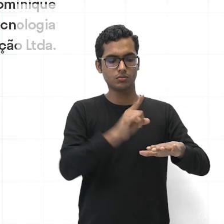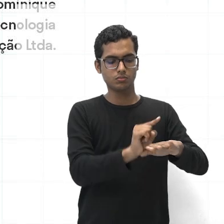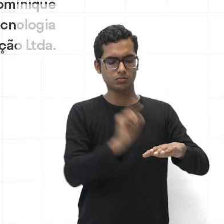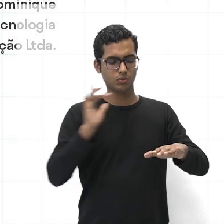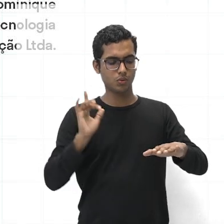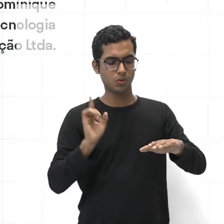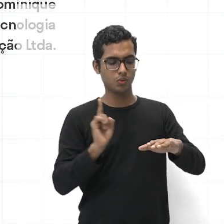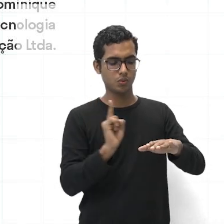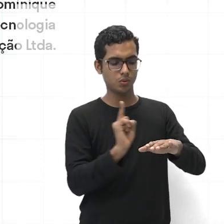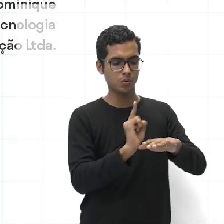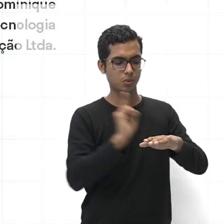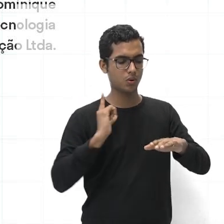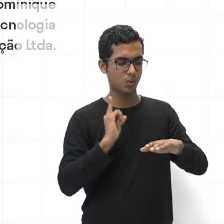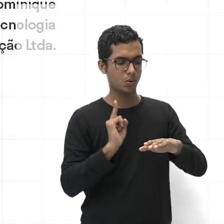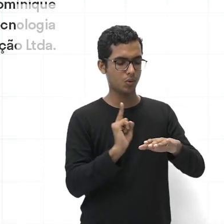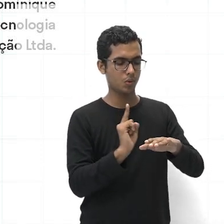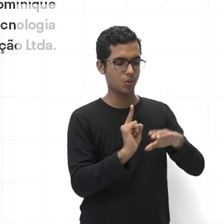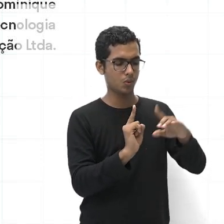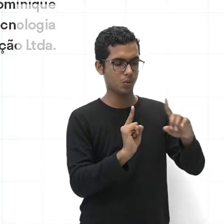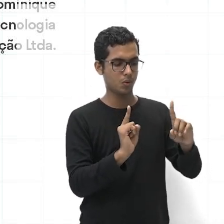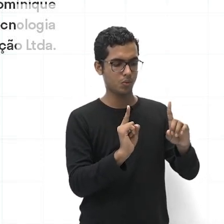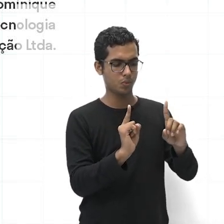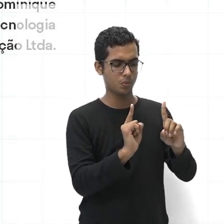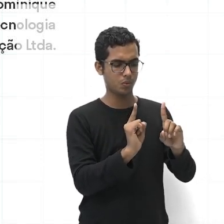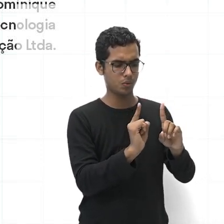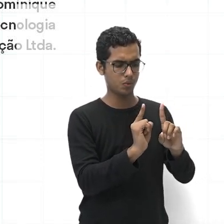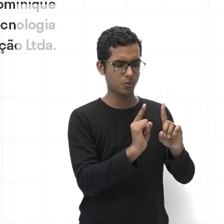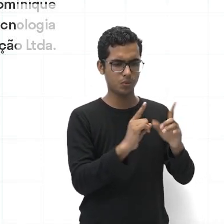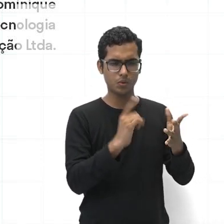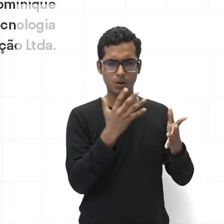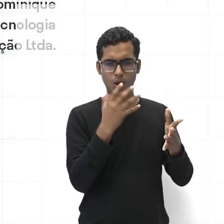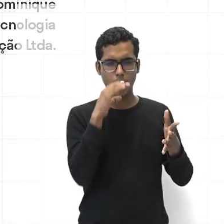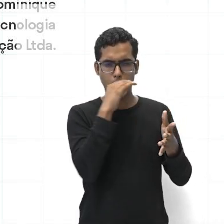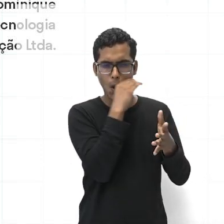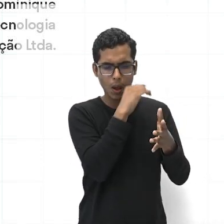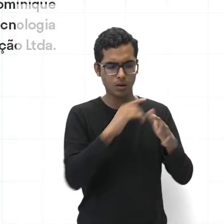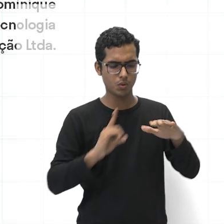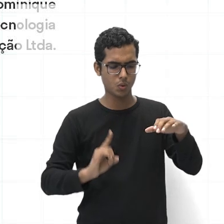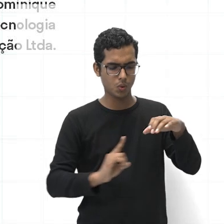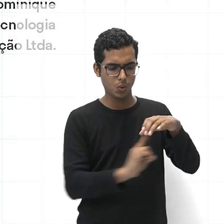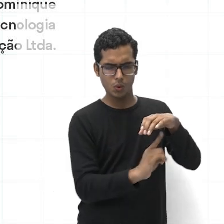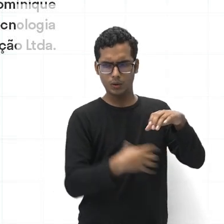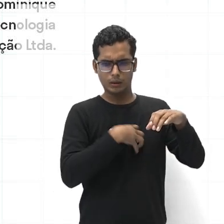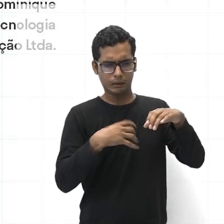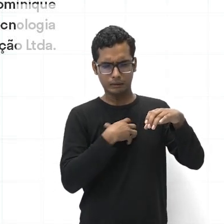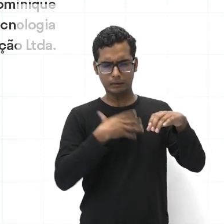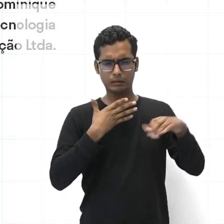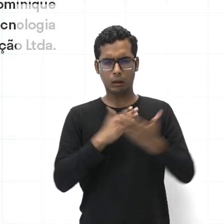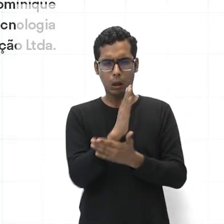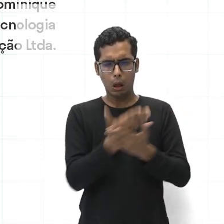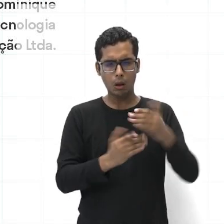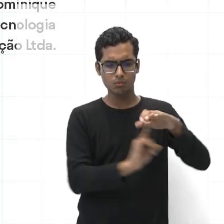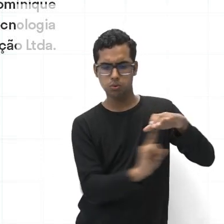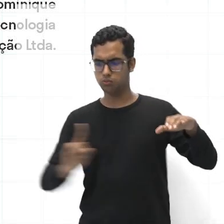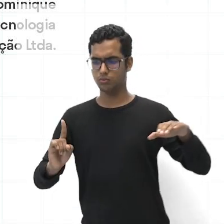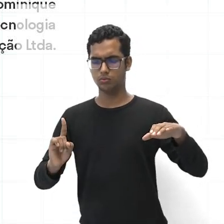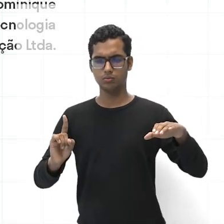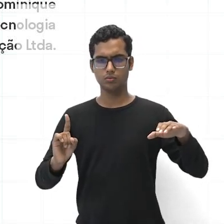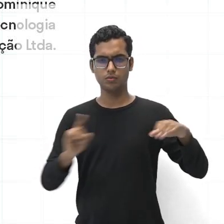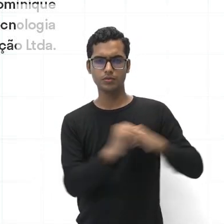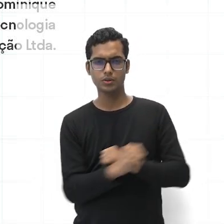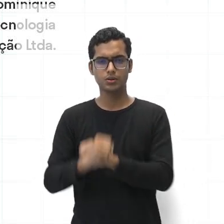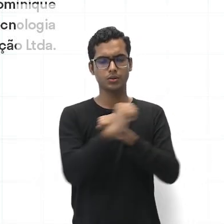daquele local que te incomoda, né? Naquele momento que está acontecendo a ação. E aí você vai se